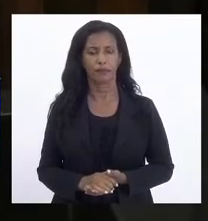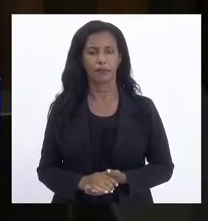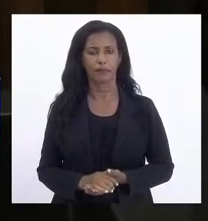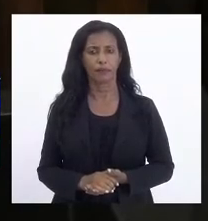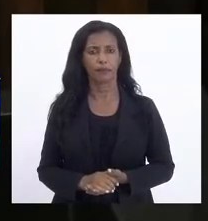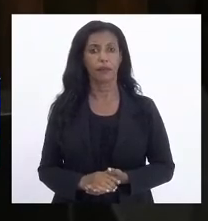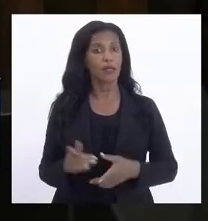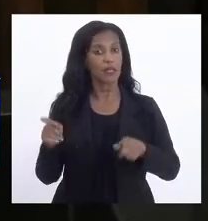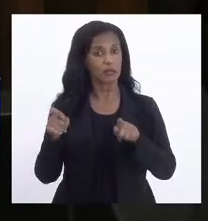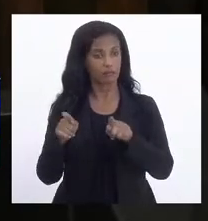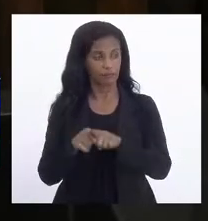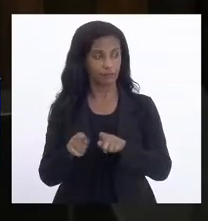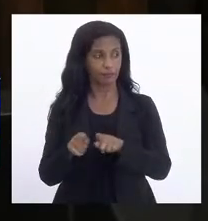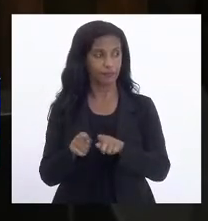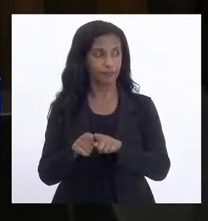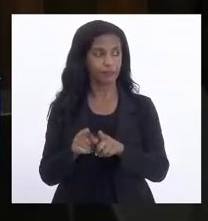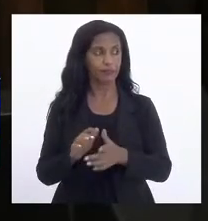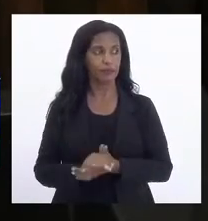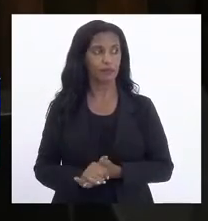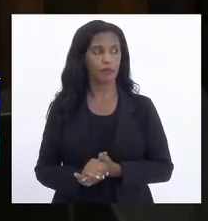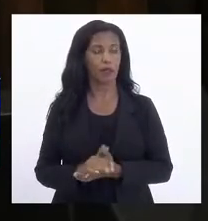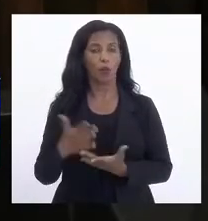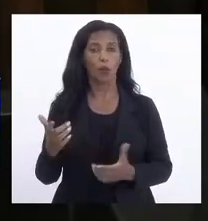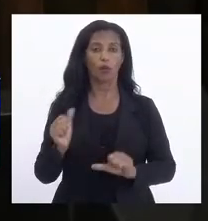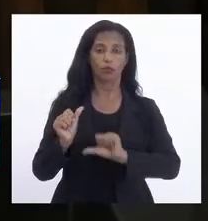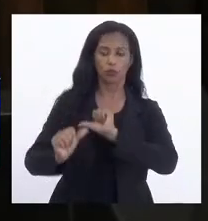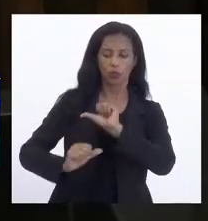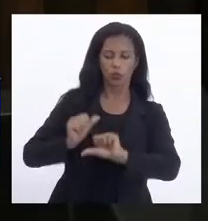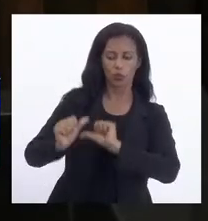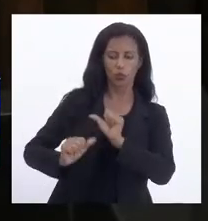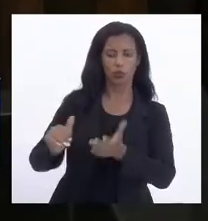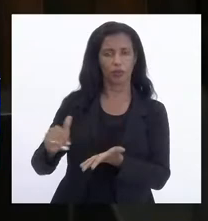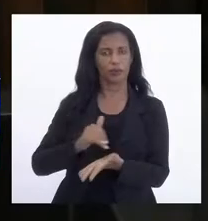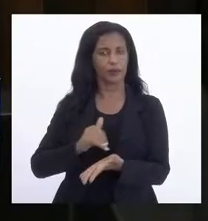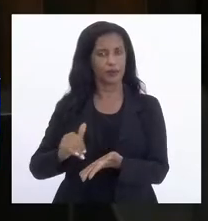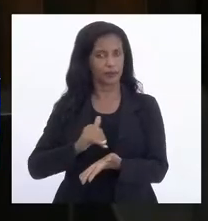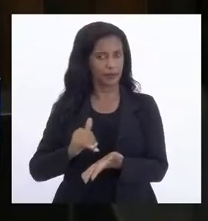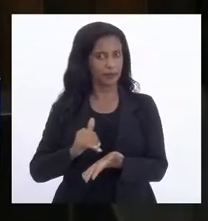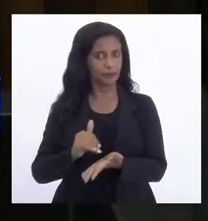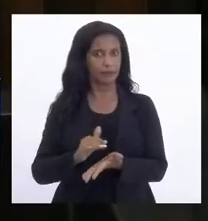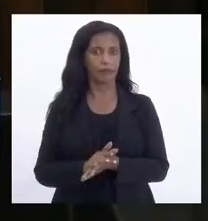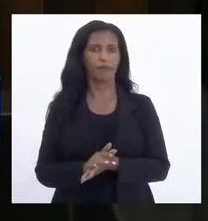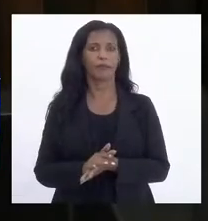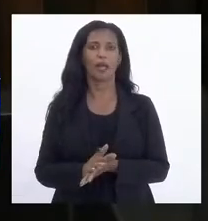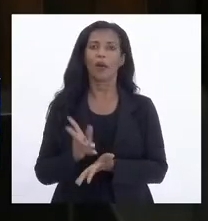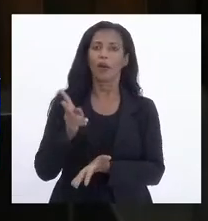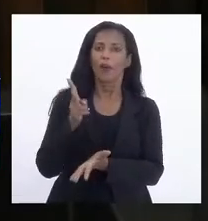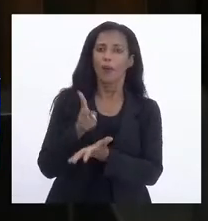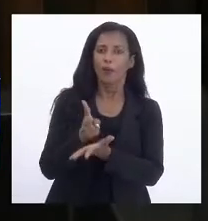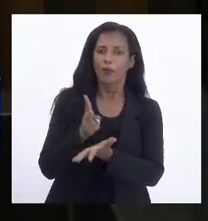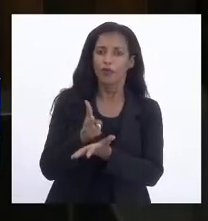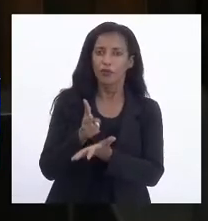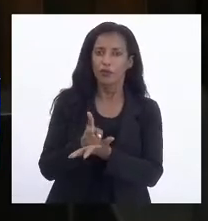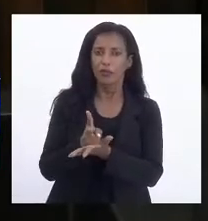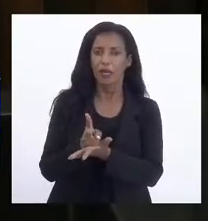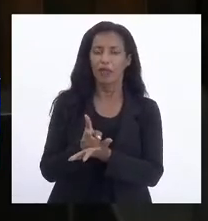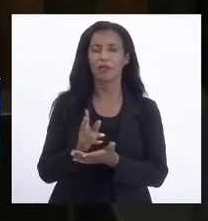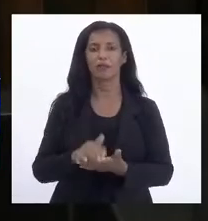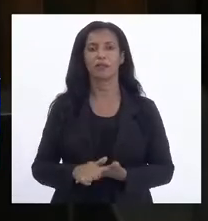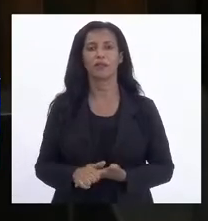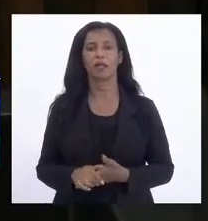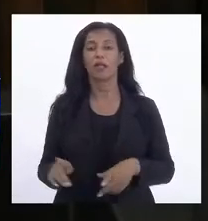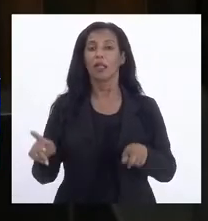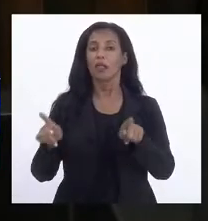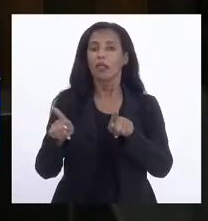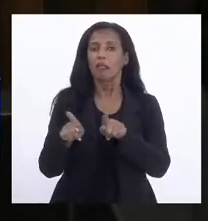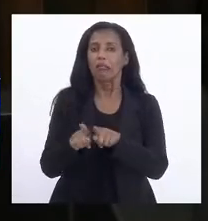E muitas vezes, quando não muda o secretário, a continuidade do mesmo